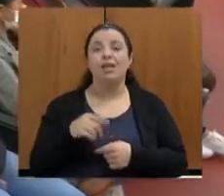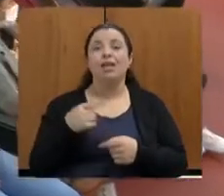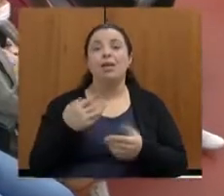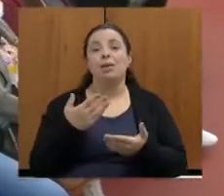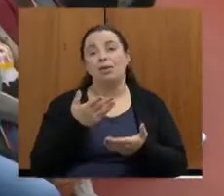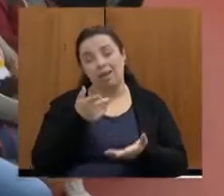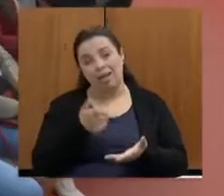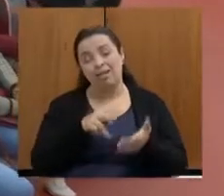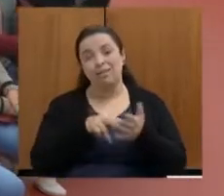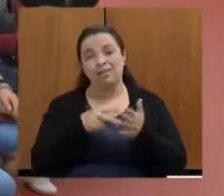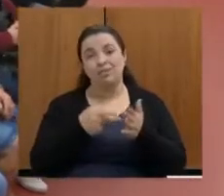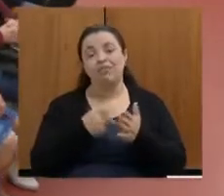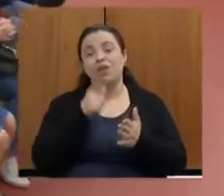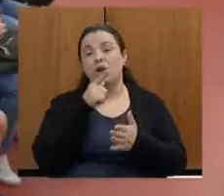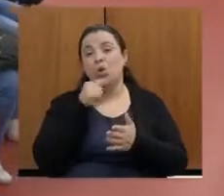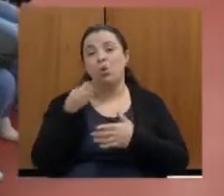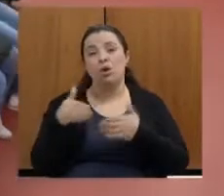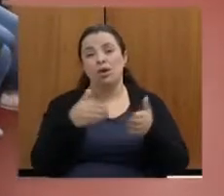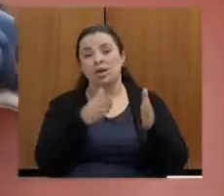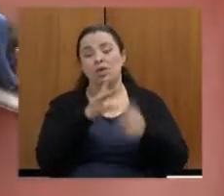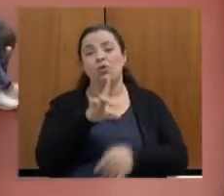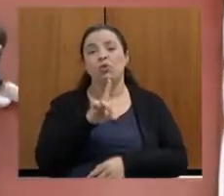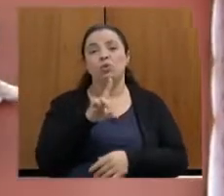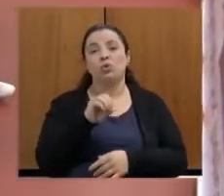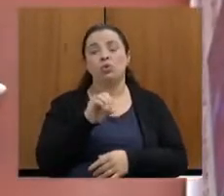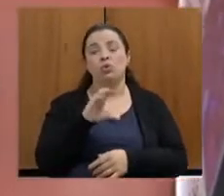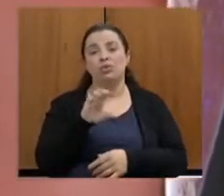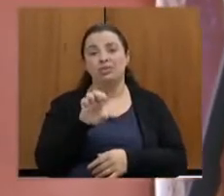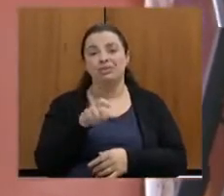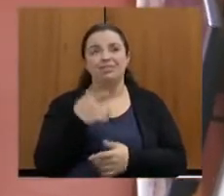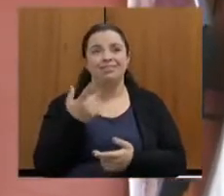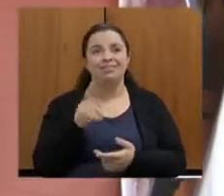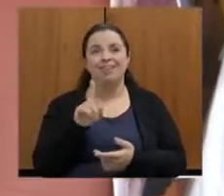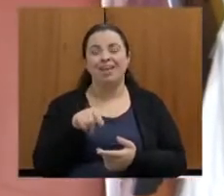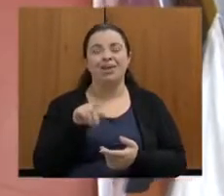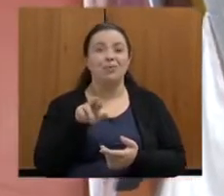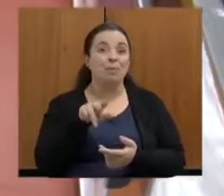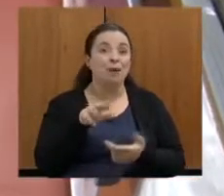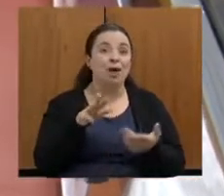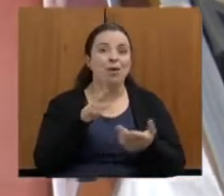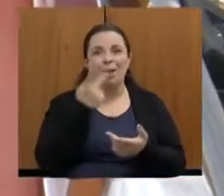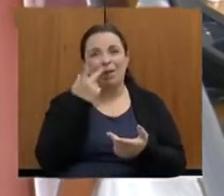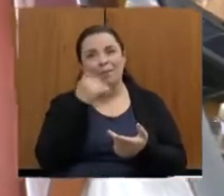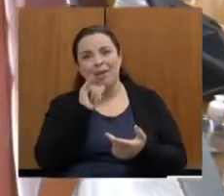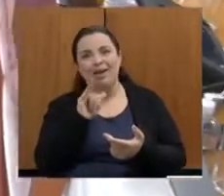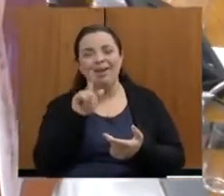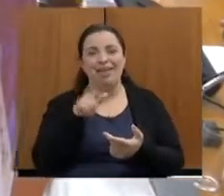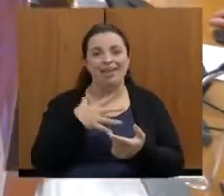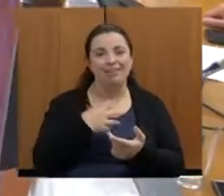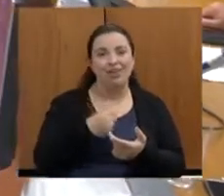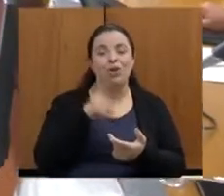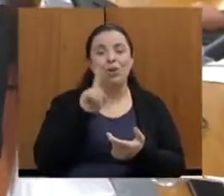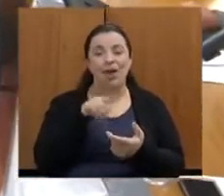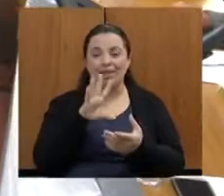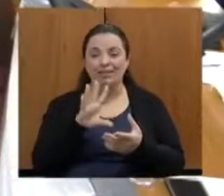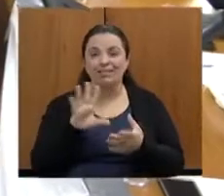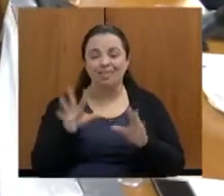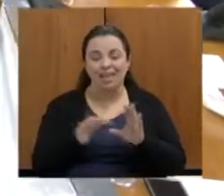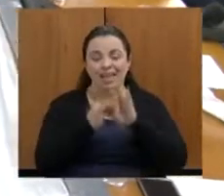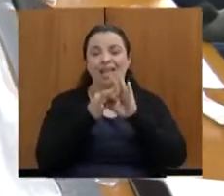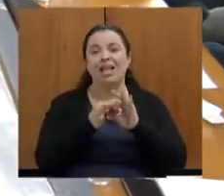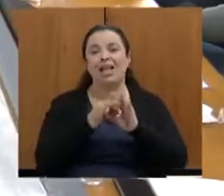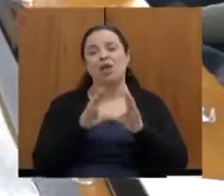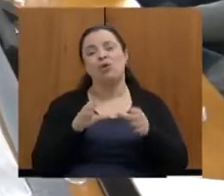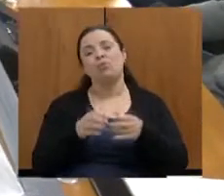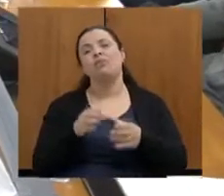irmão que é um acolhedor que é um pai que é um filho que é parte integrada a cidade indígena então